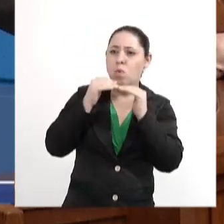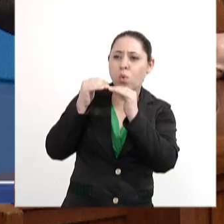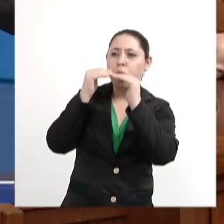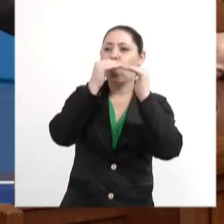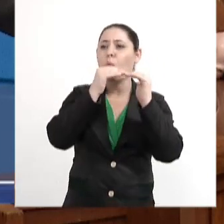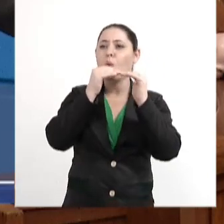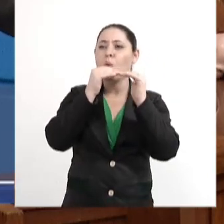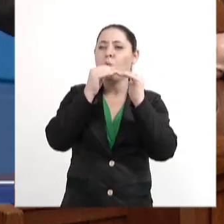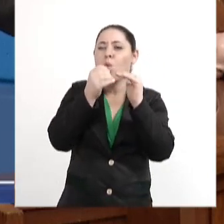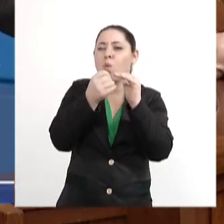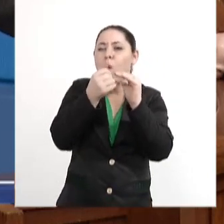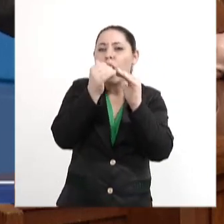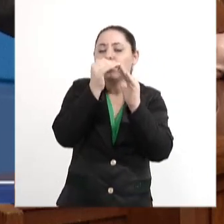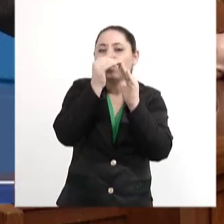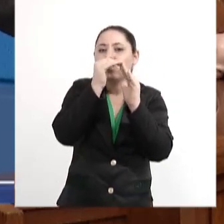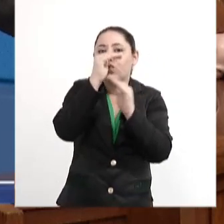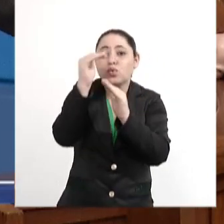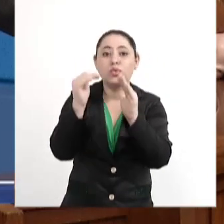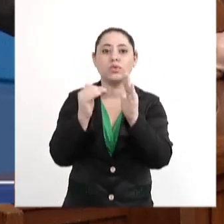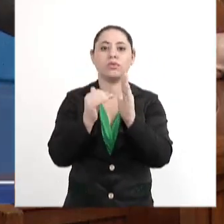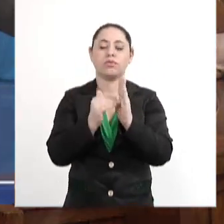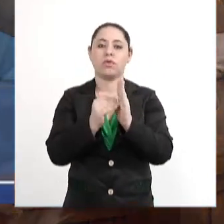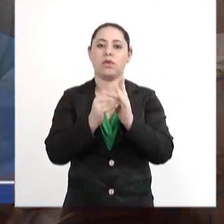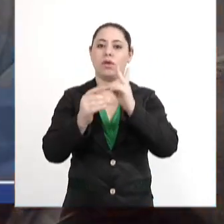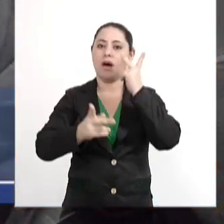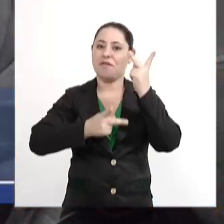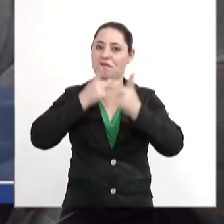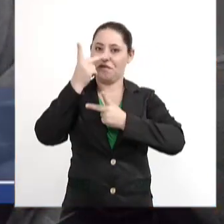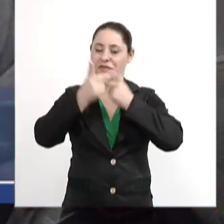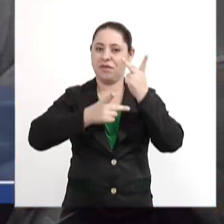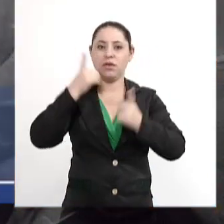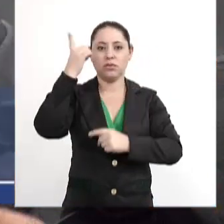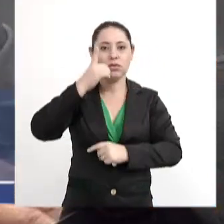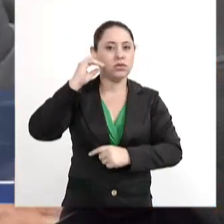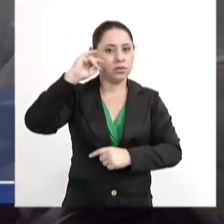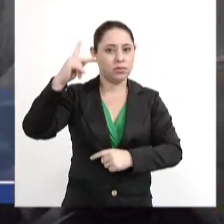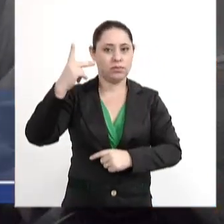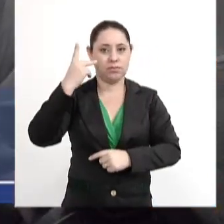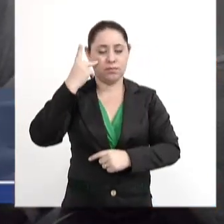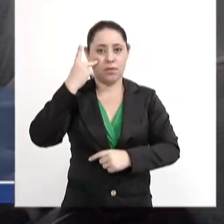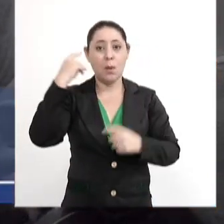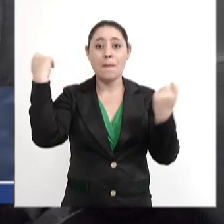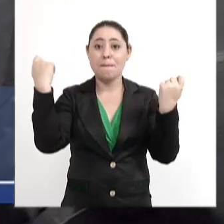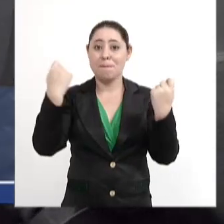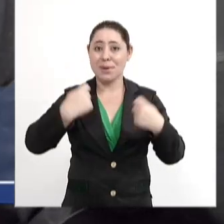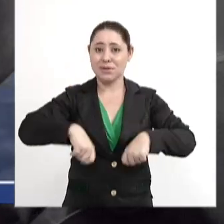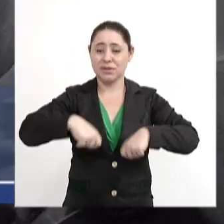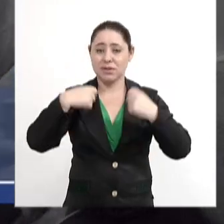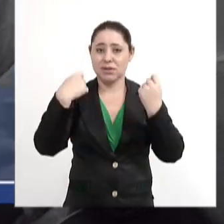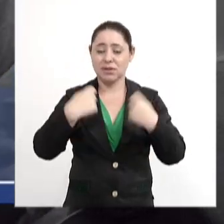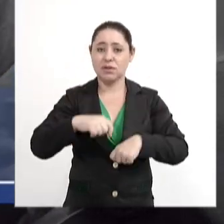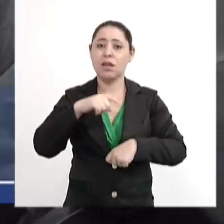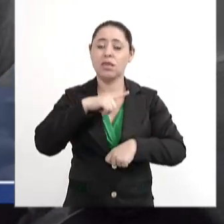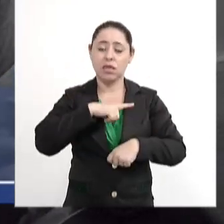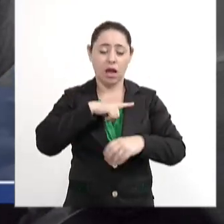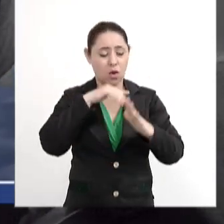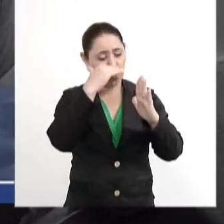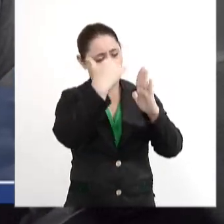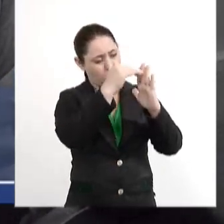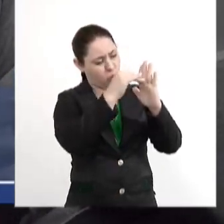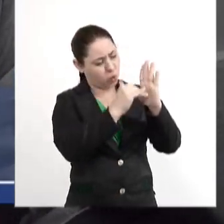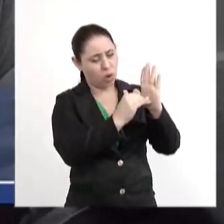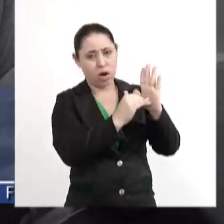que na integralidade com a fala do deputado João Henrique, na necessidade que tenha